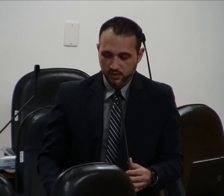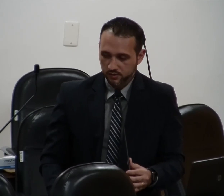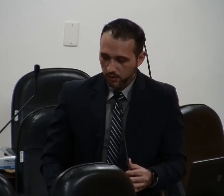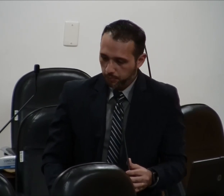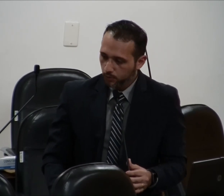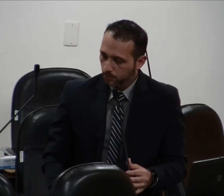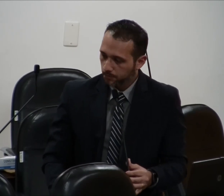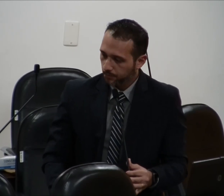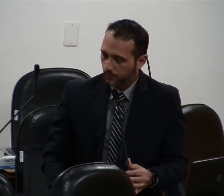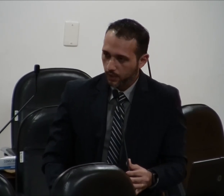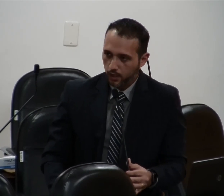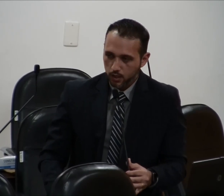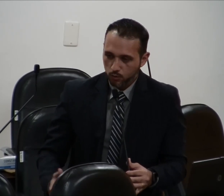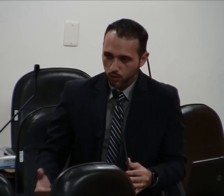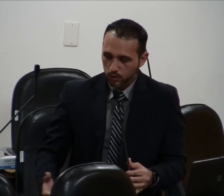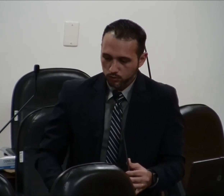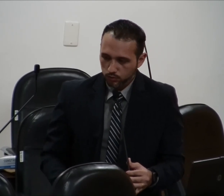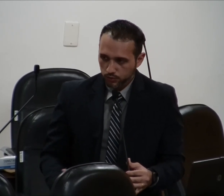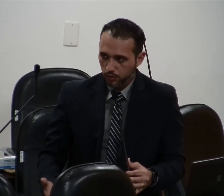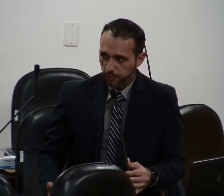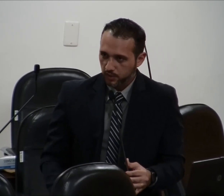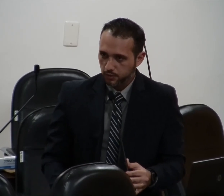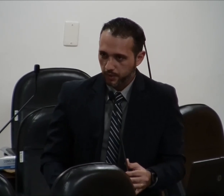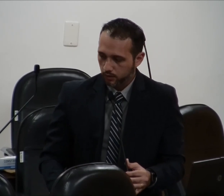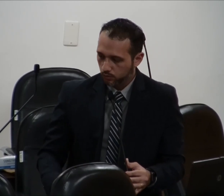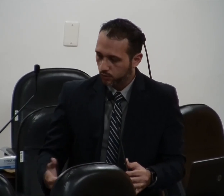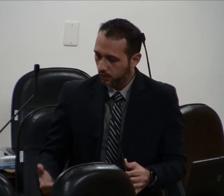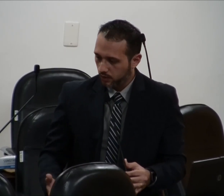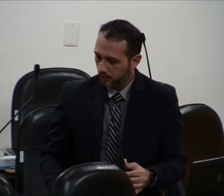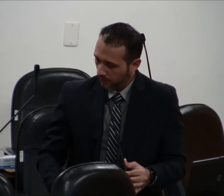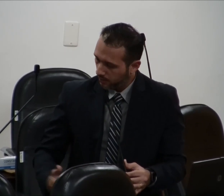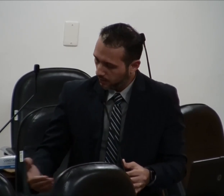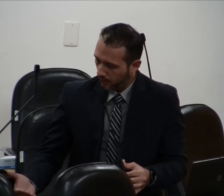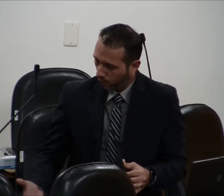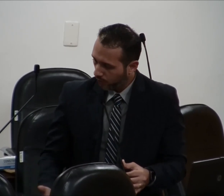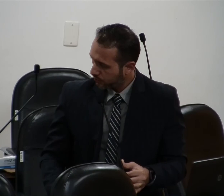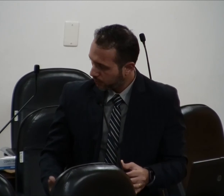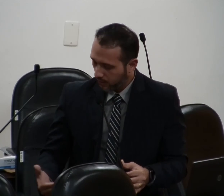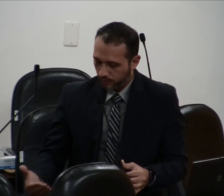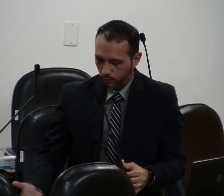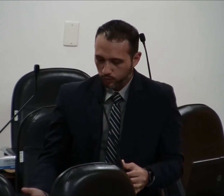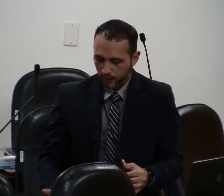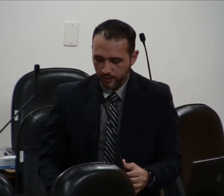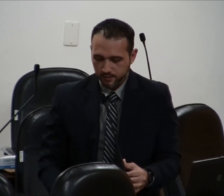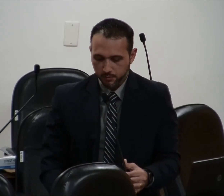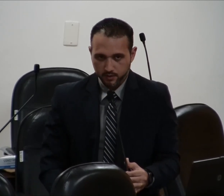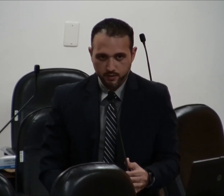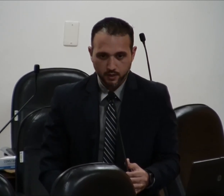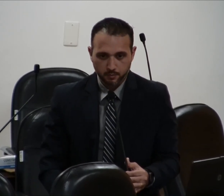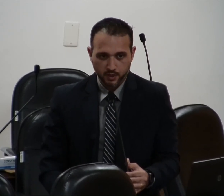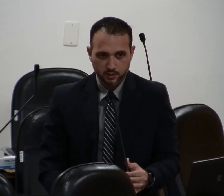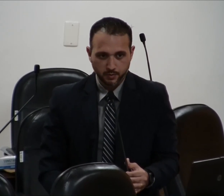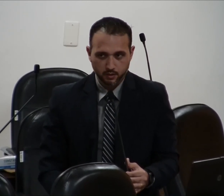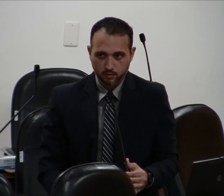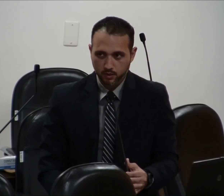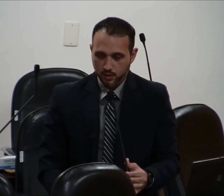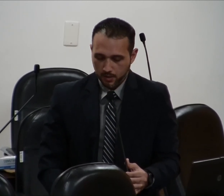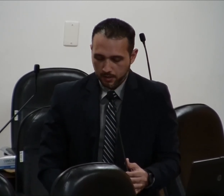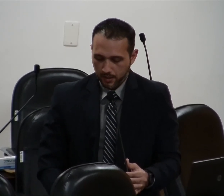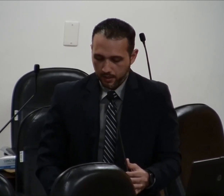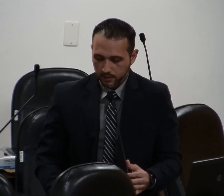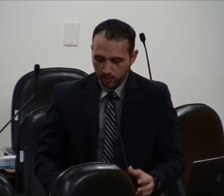o município, né, quanto o seu empreendimento, e é lógico que ele vai lucrar em cima desse